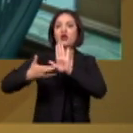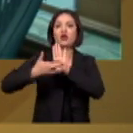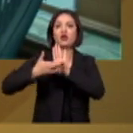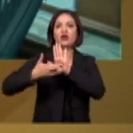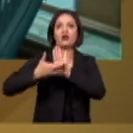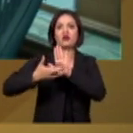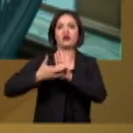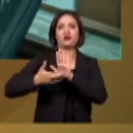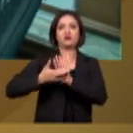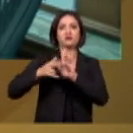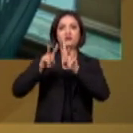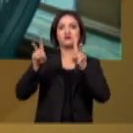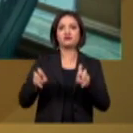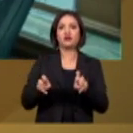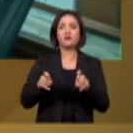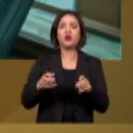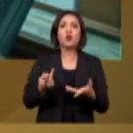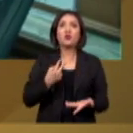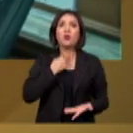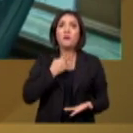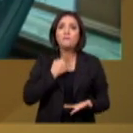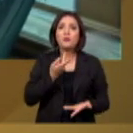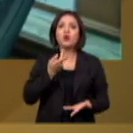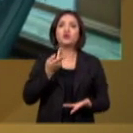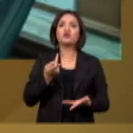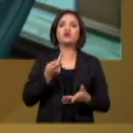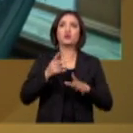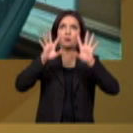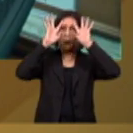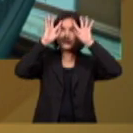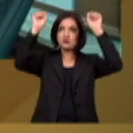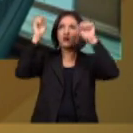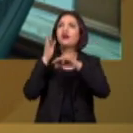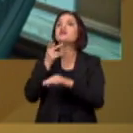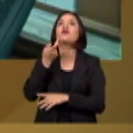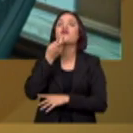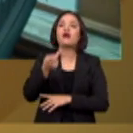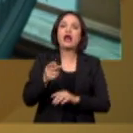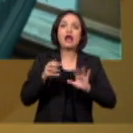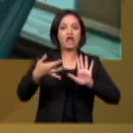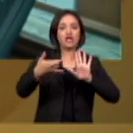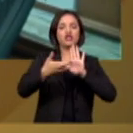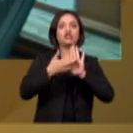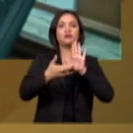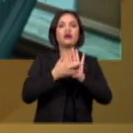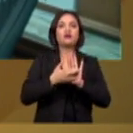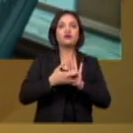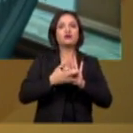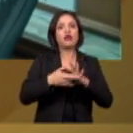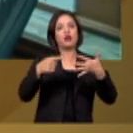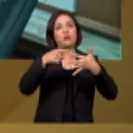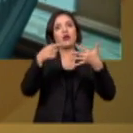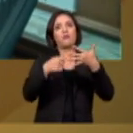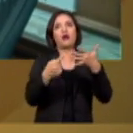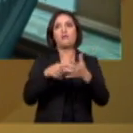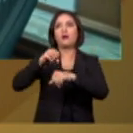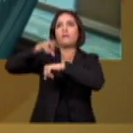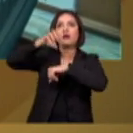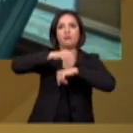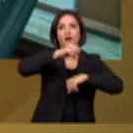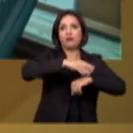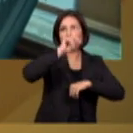tribunais do país diesel movimentos e o